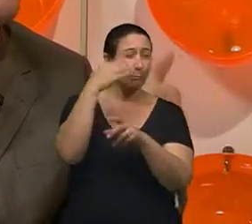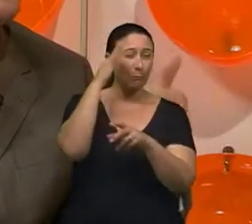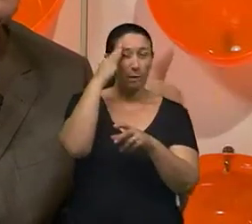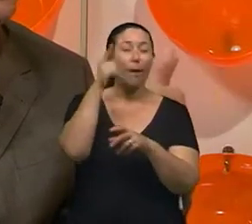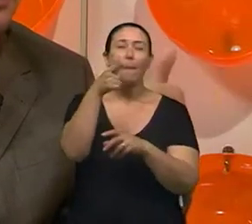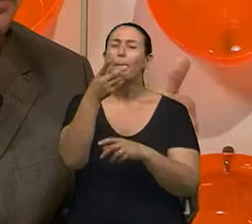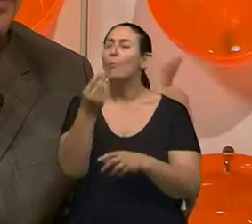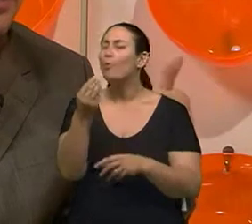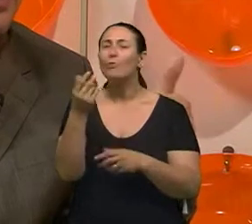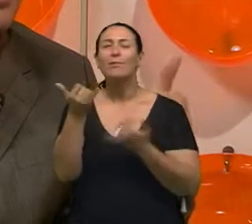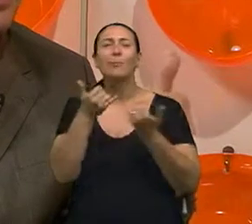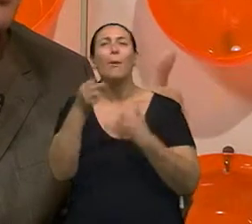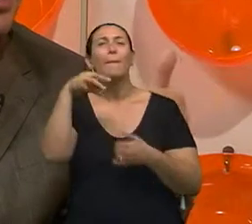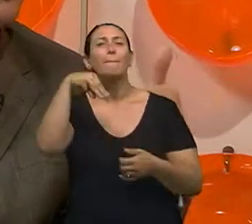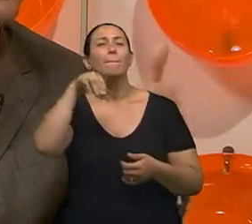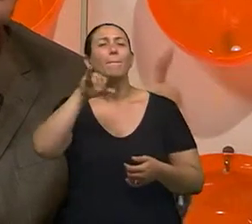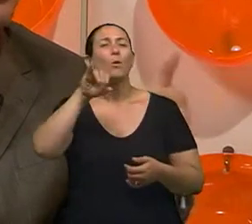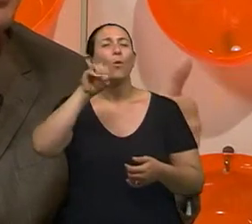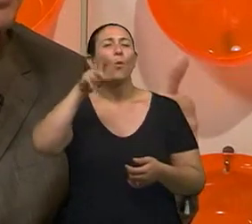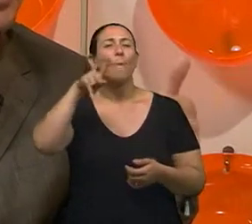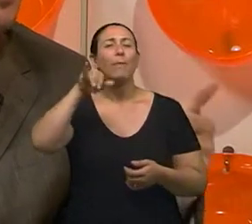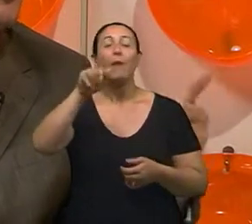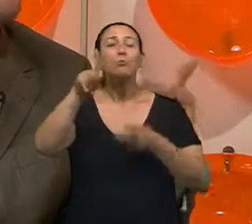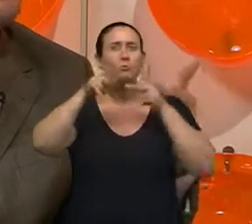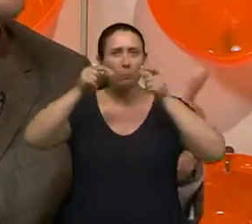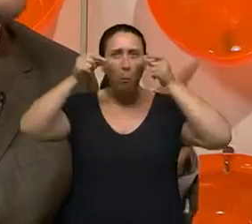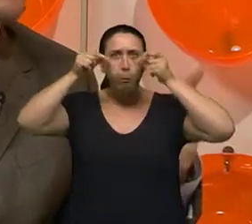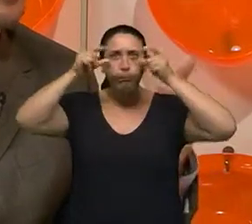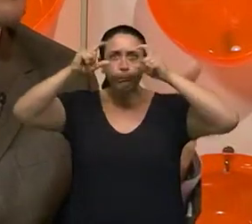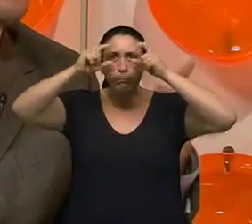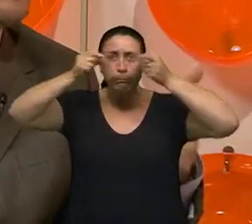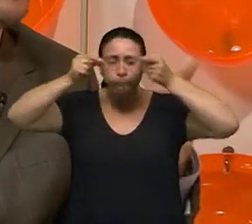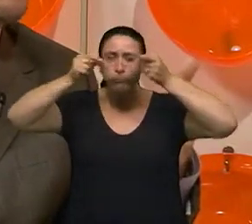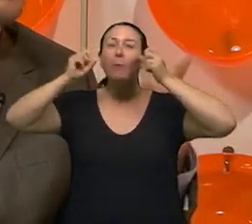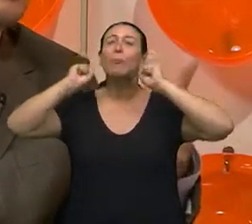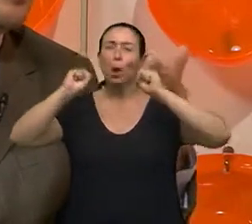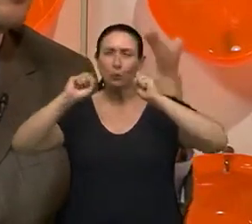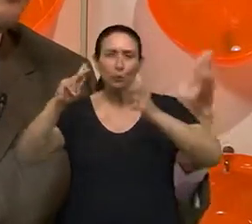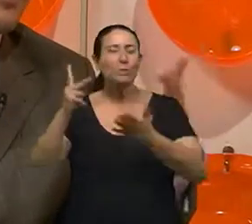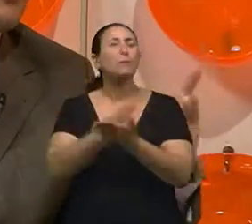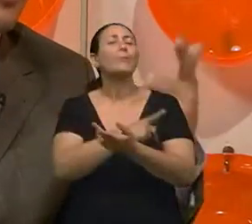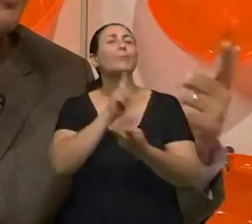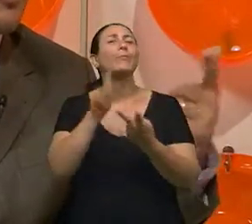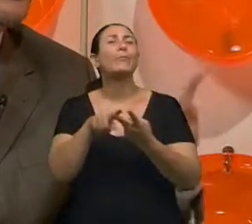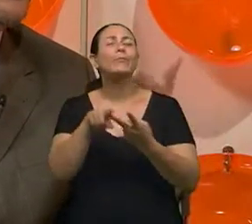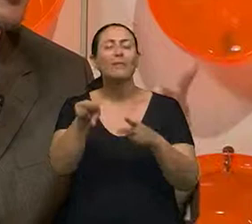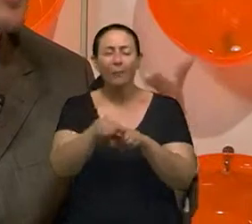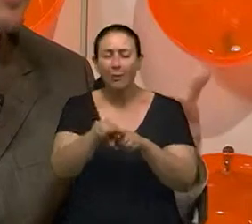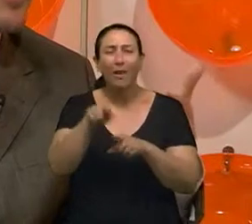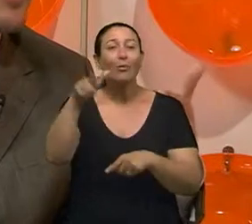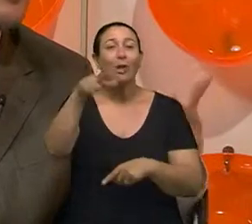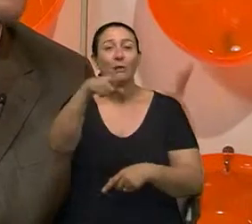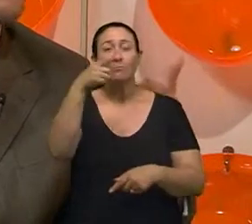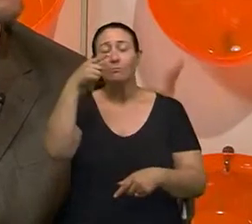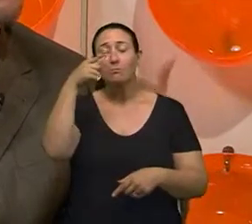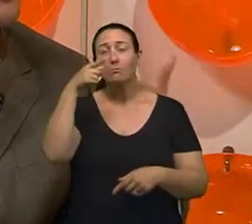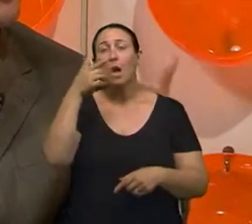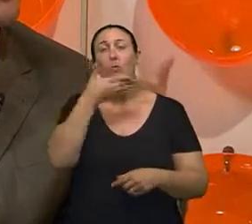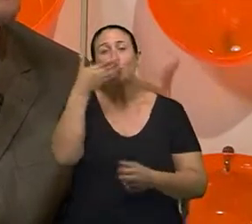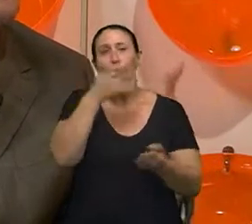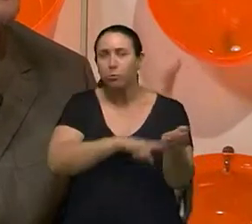tem miopia elevada, graus altos de miopia, acontecer com quem tem, falamos no outro bloco do diabetes,